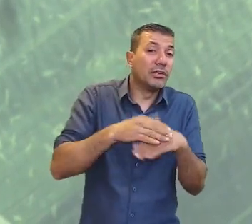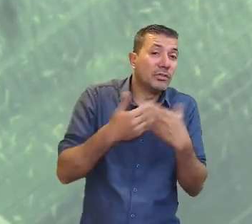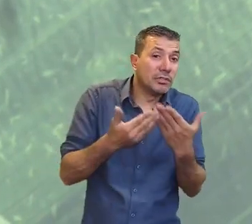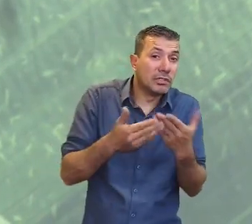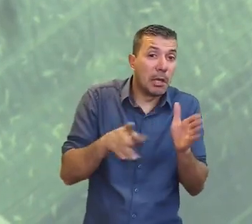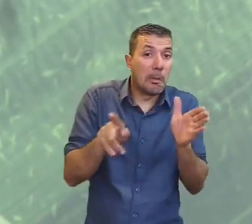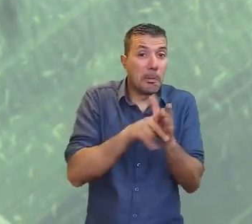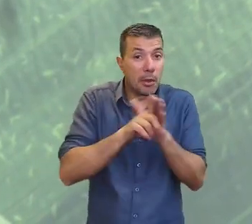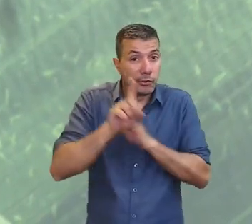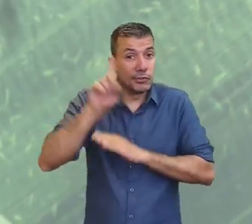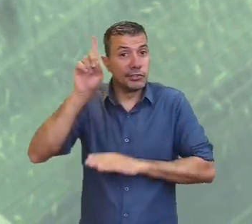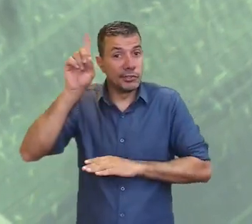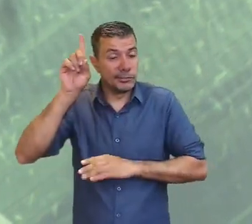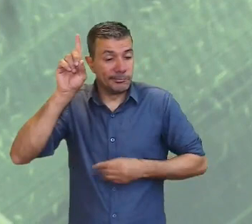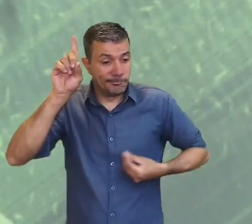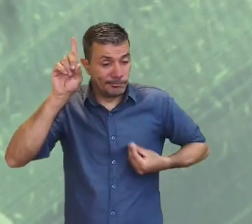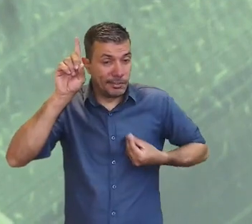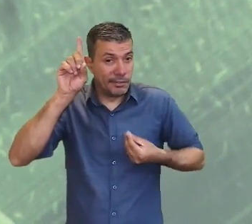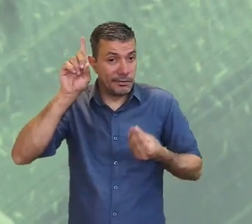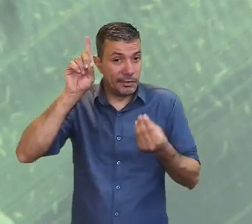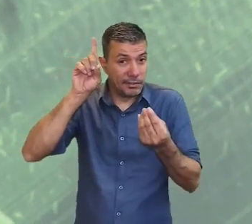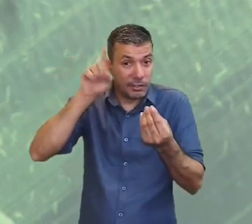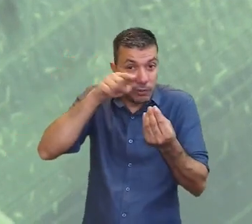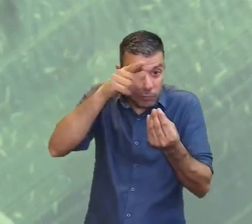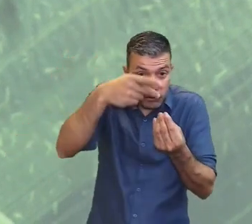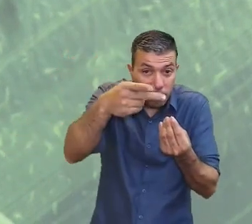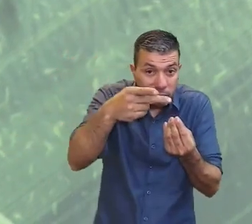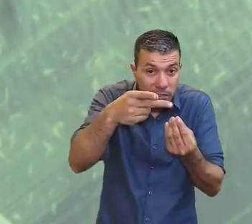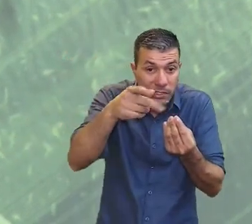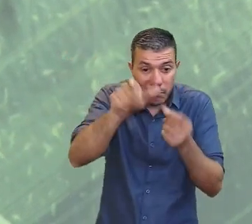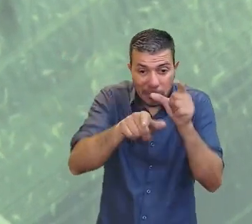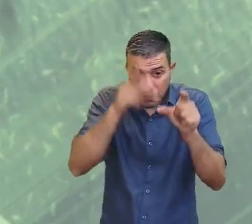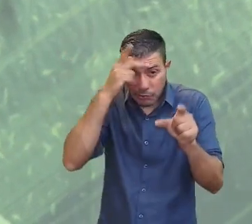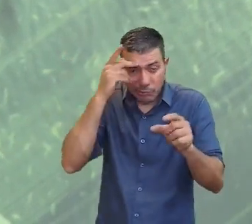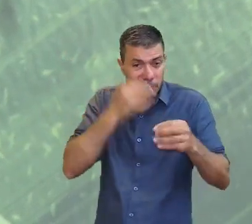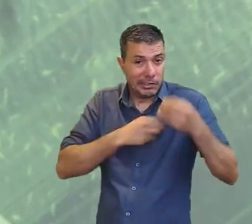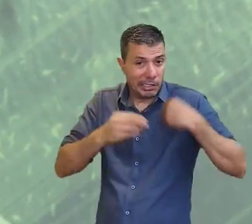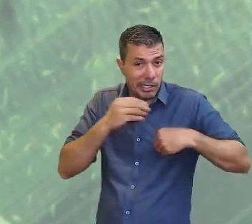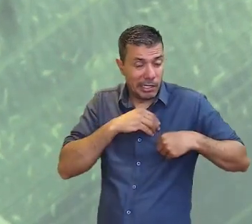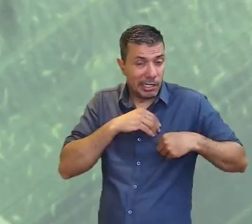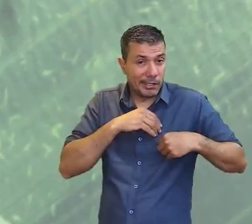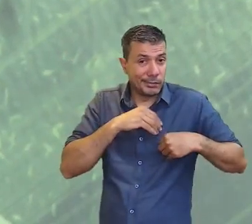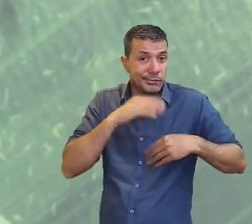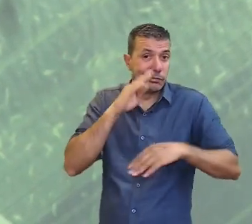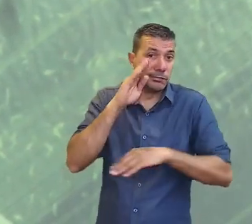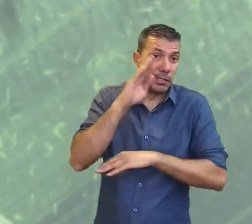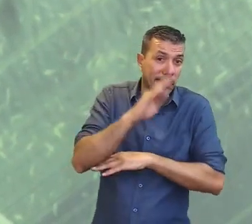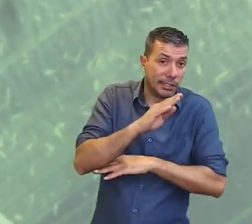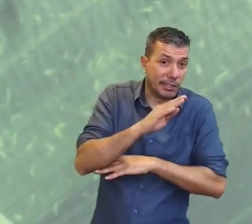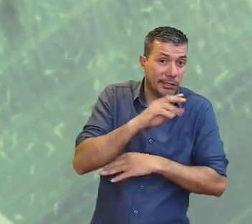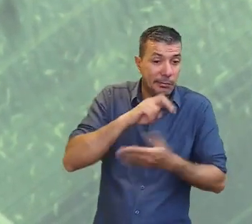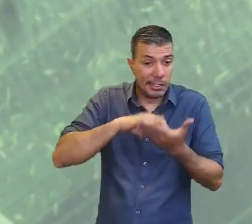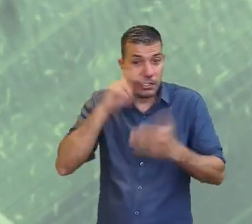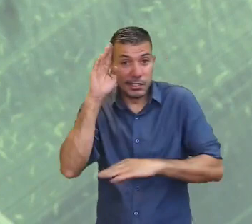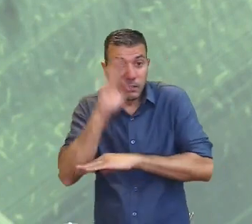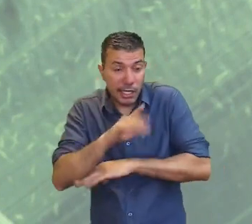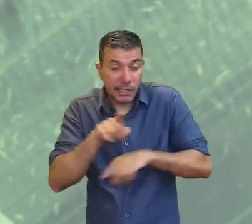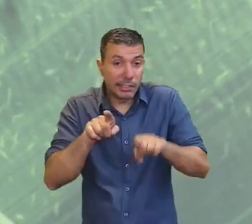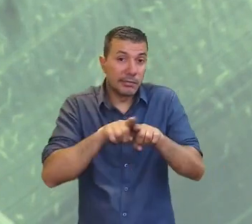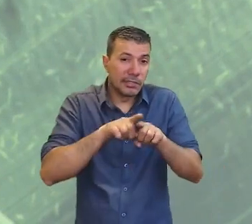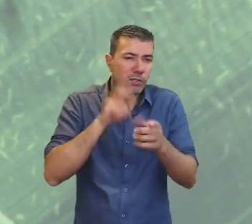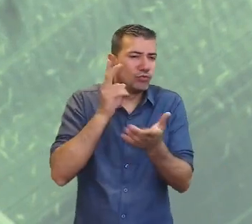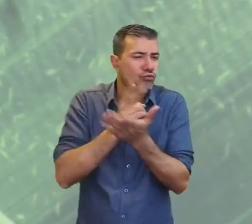o próprio Deus que estava oferecendo em prol do pecador. Então, um pela manhã e o outro pela tarde. Continuamente,